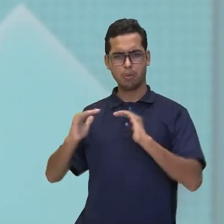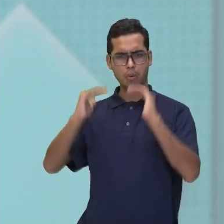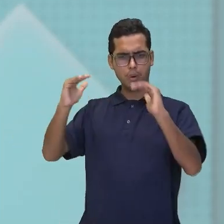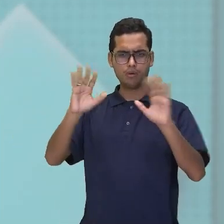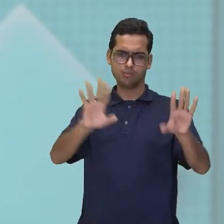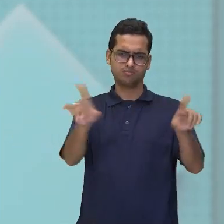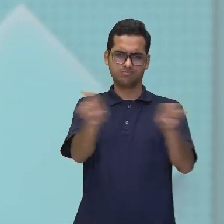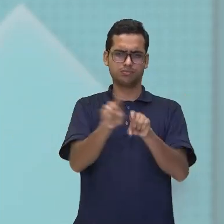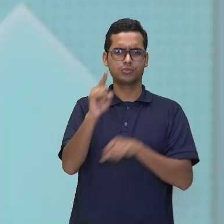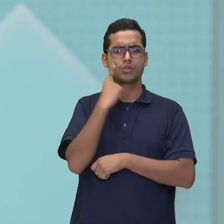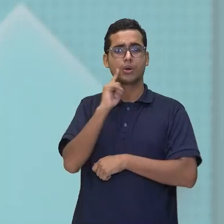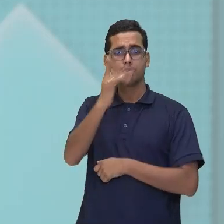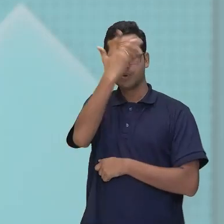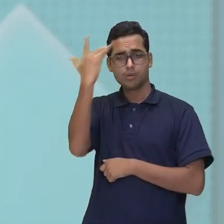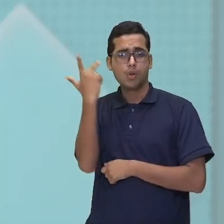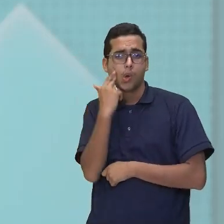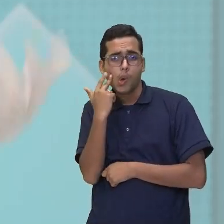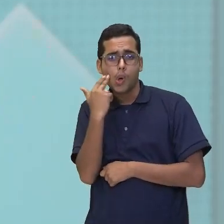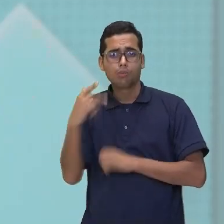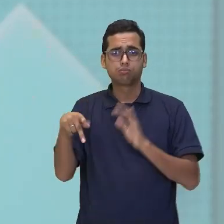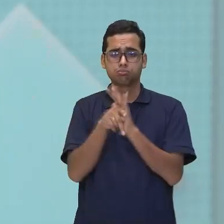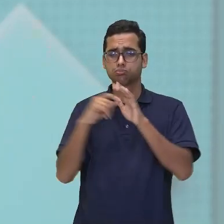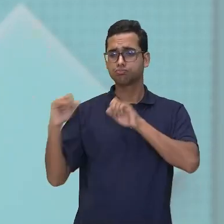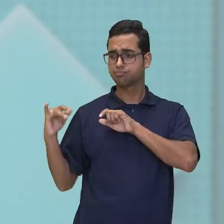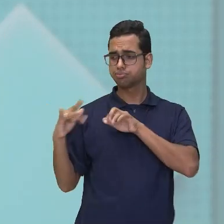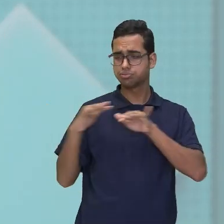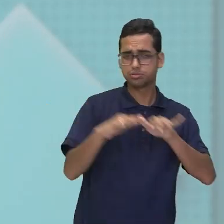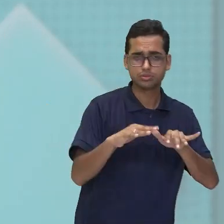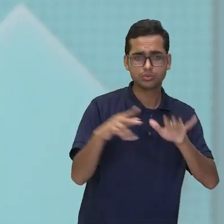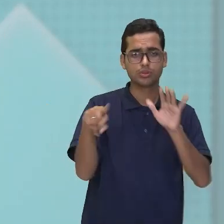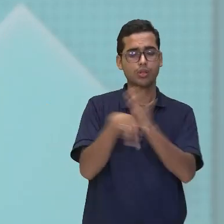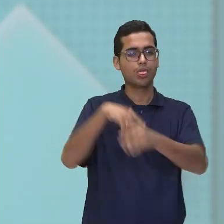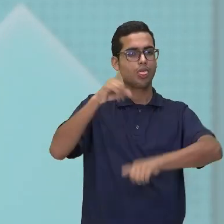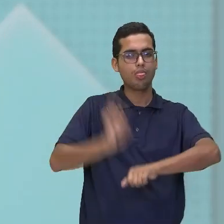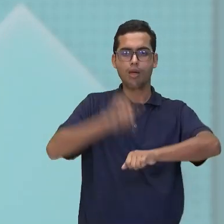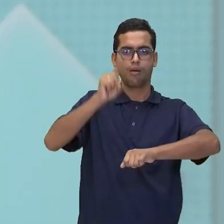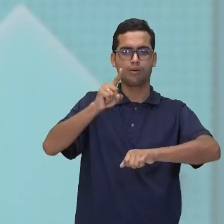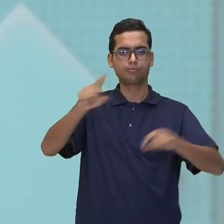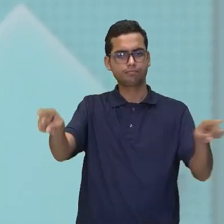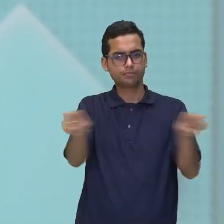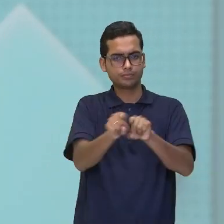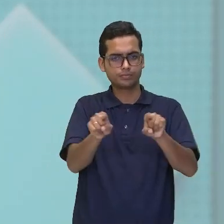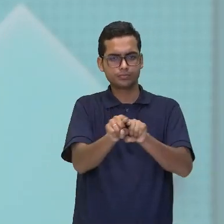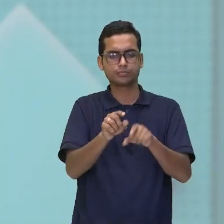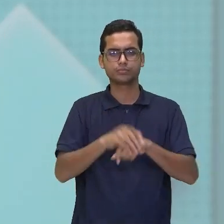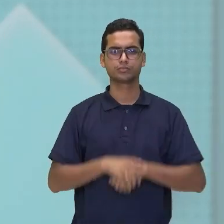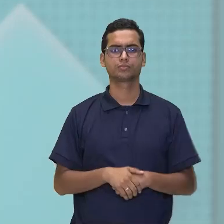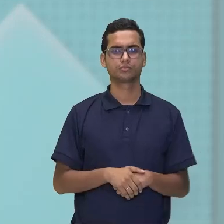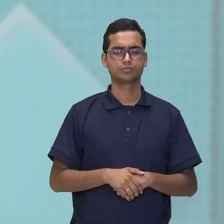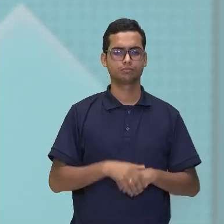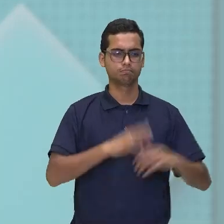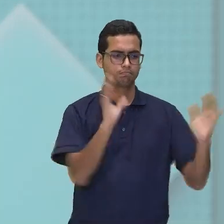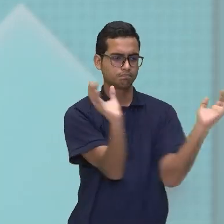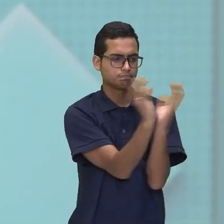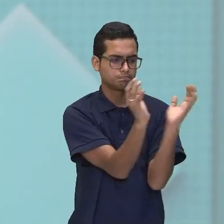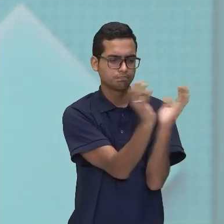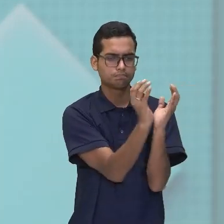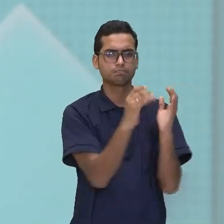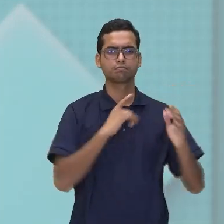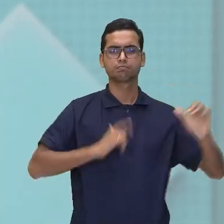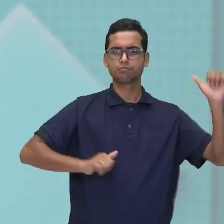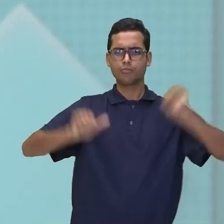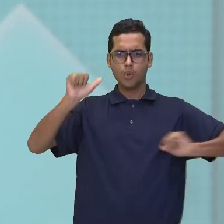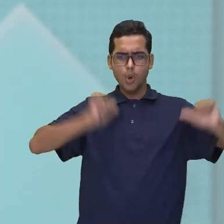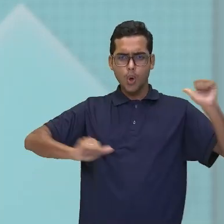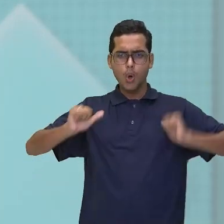comuns. Então, o happening acontece assim, de forma improvisada, em que um grupo de atores,